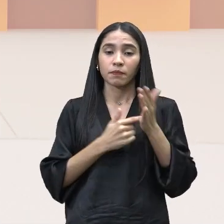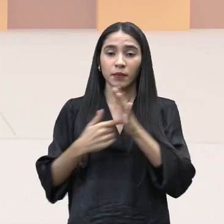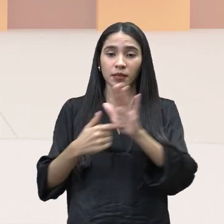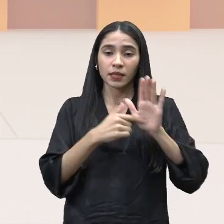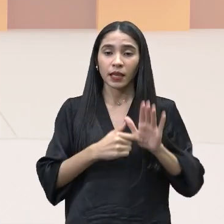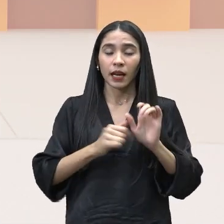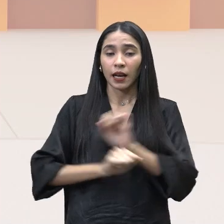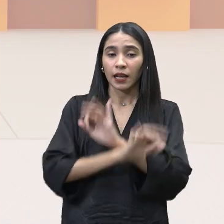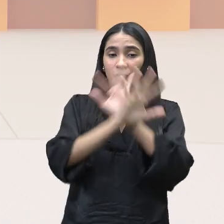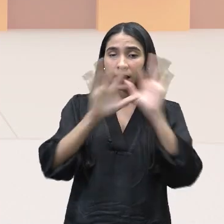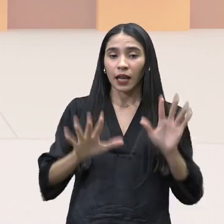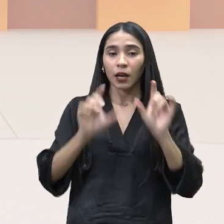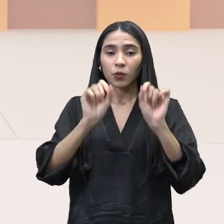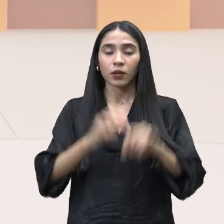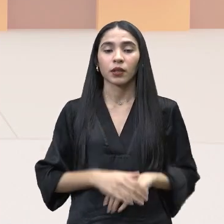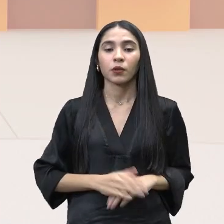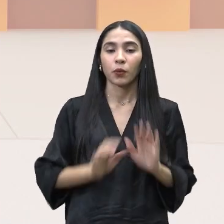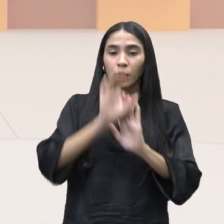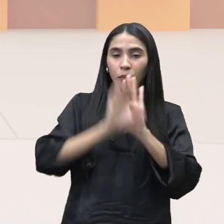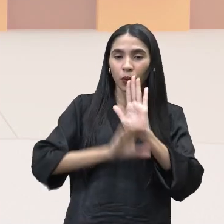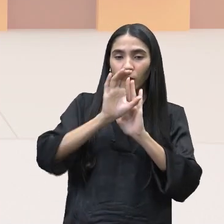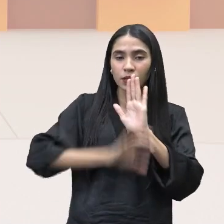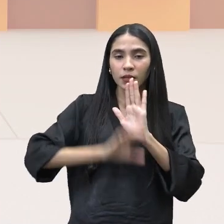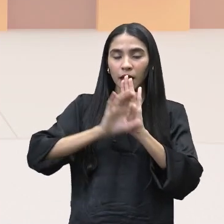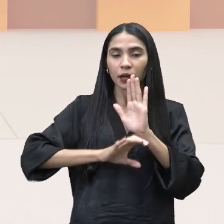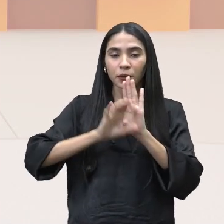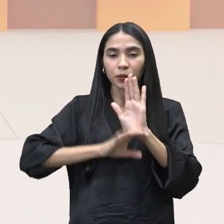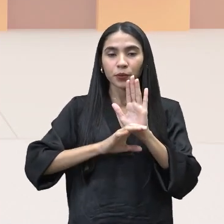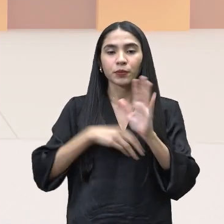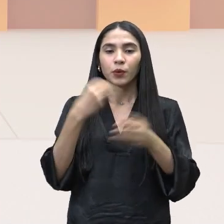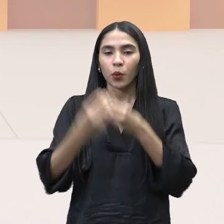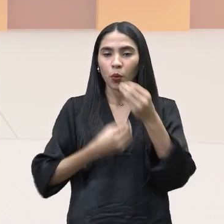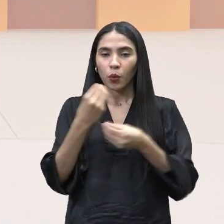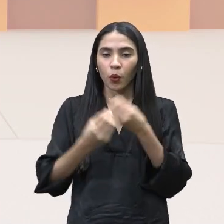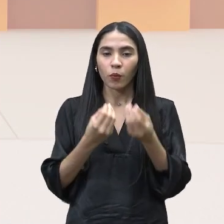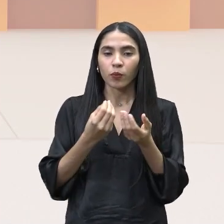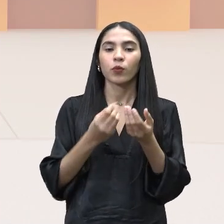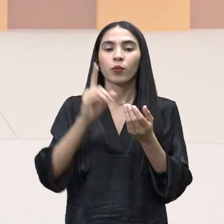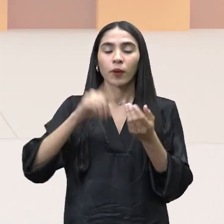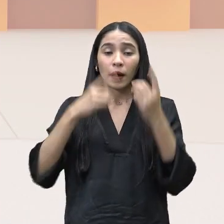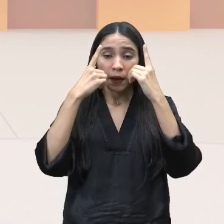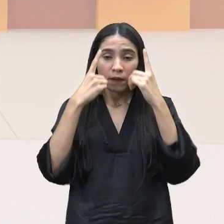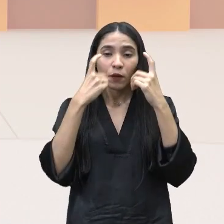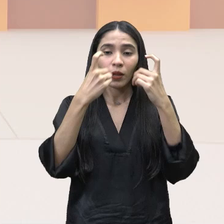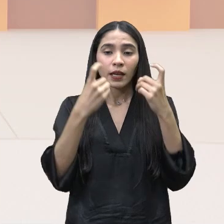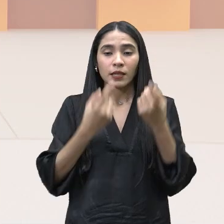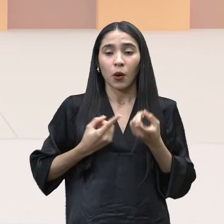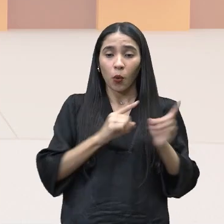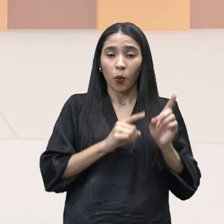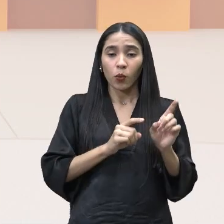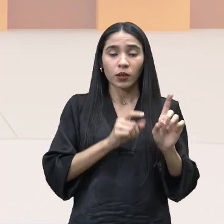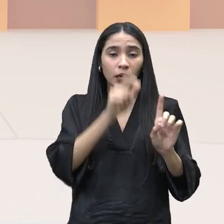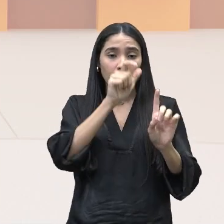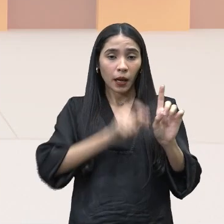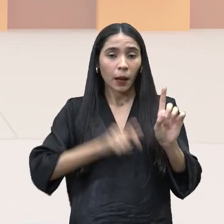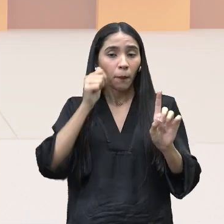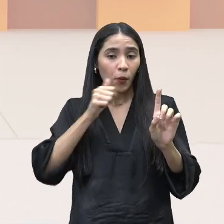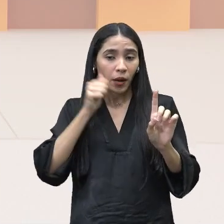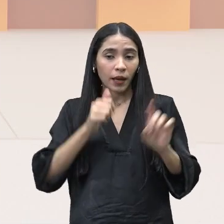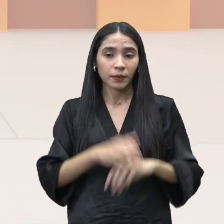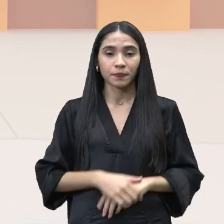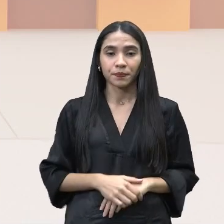explícita uma definição sobre a violência contra as mulheres. O que é isso? O que é a violência contra as mulheres?